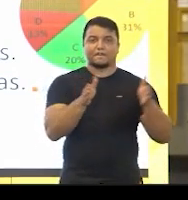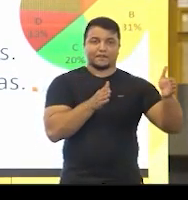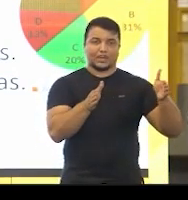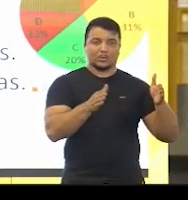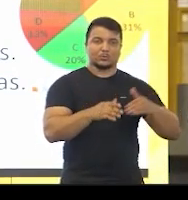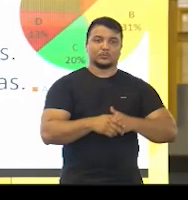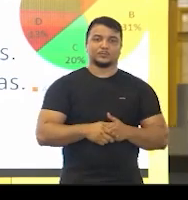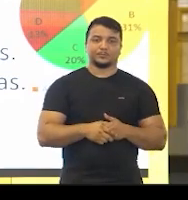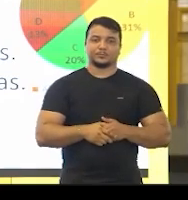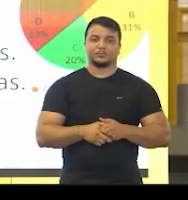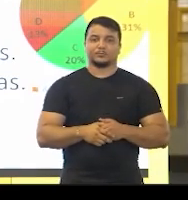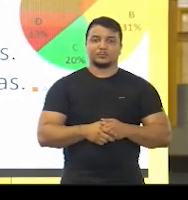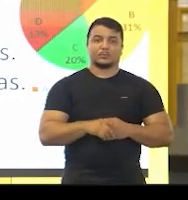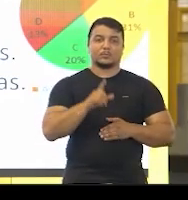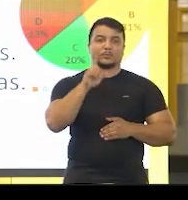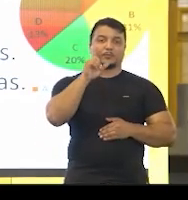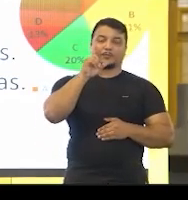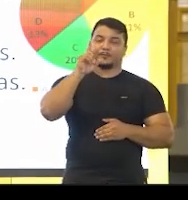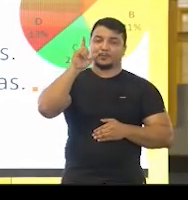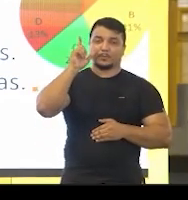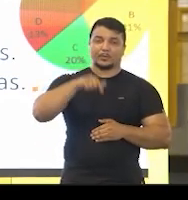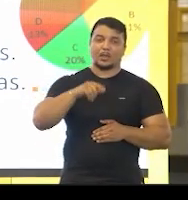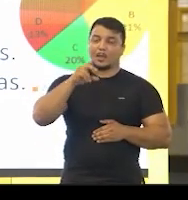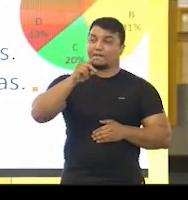pré-cambriana, a mais antiga.